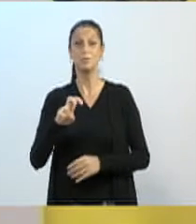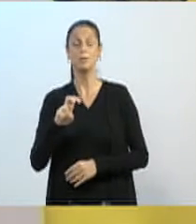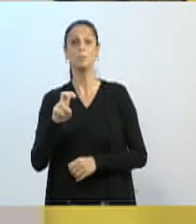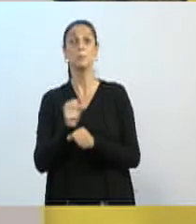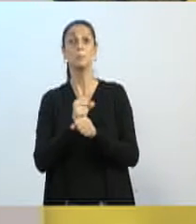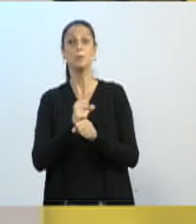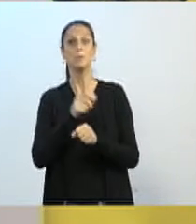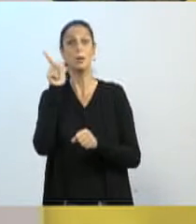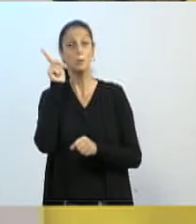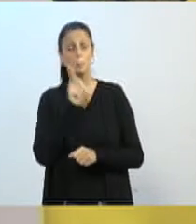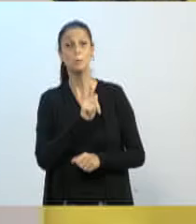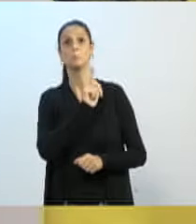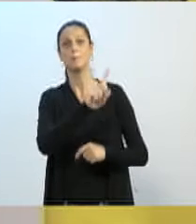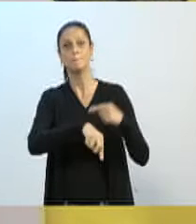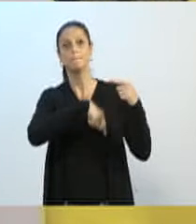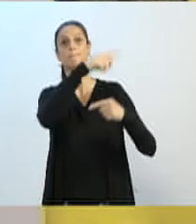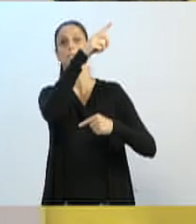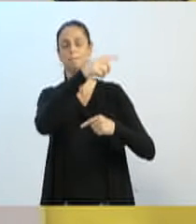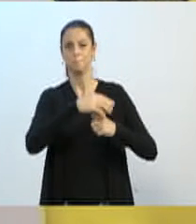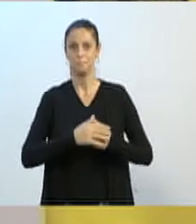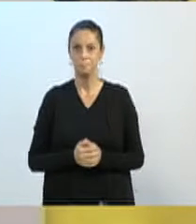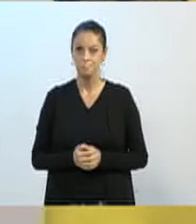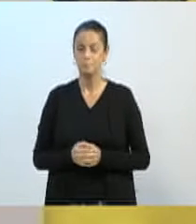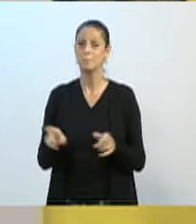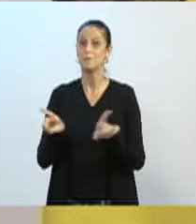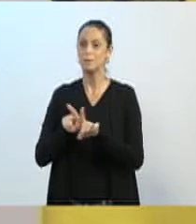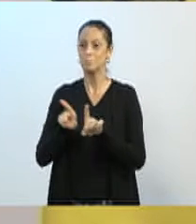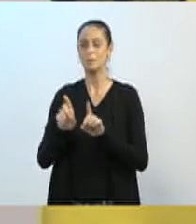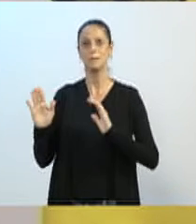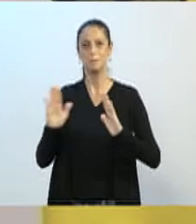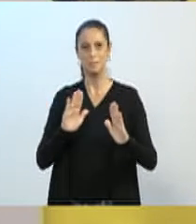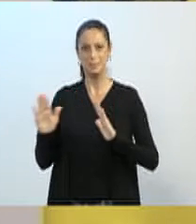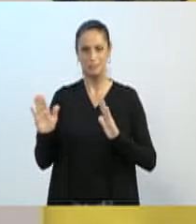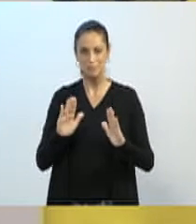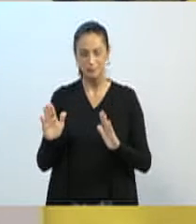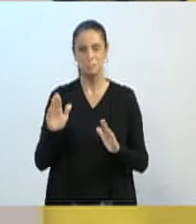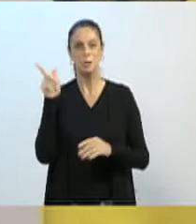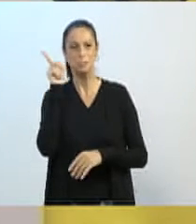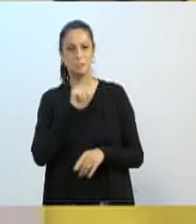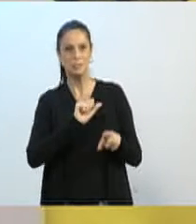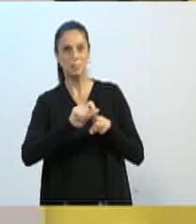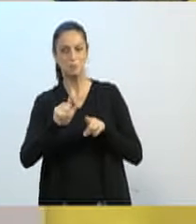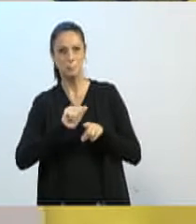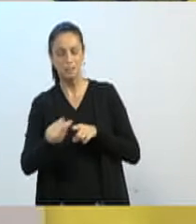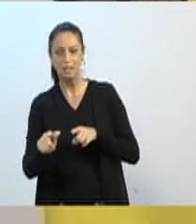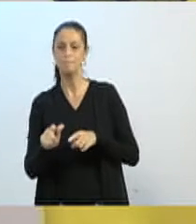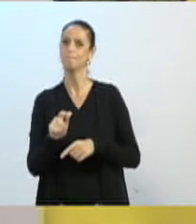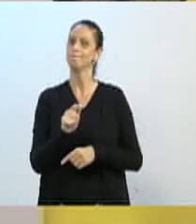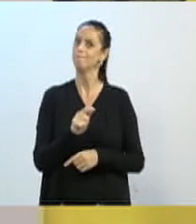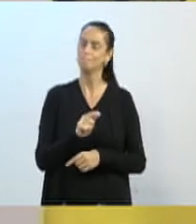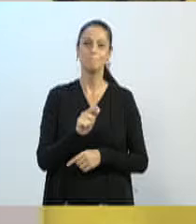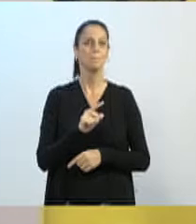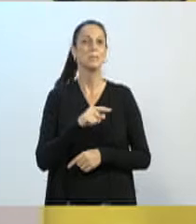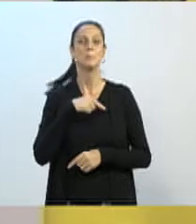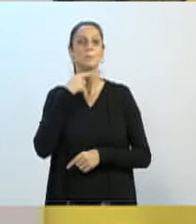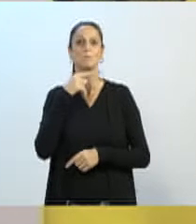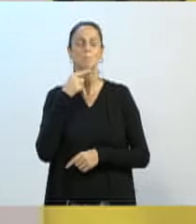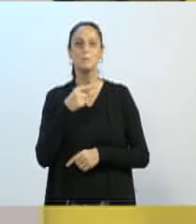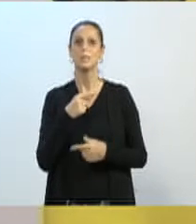temporada de verão foram inferiores ao esperado. Segundo pesquisa, 54% dos